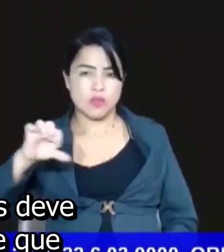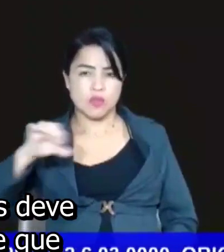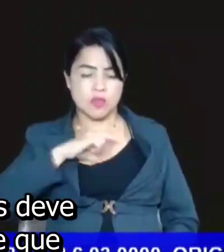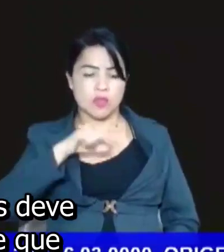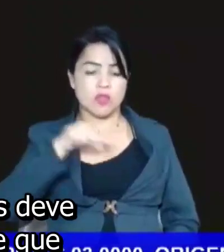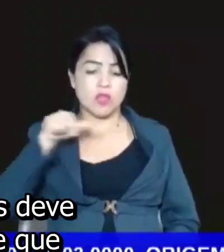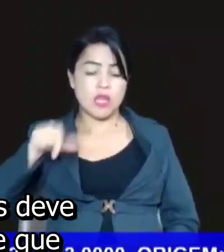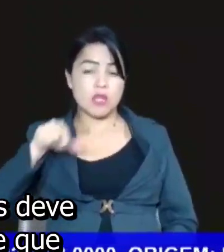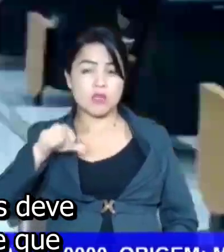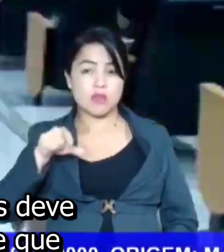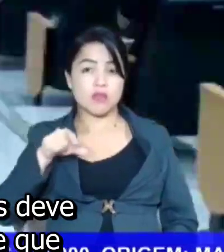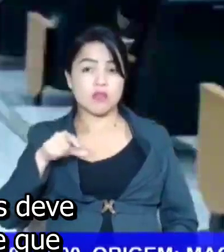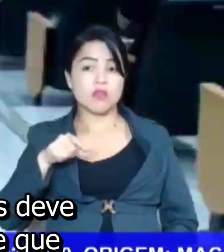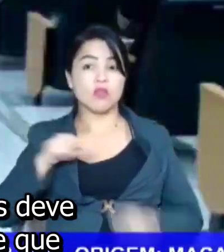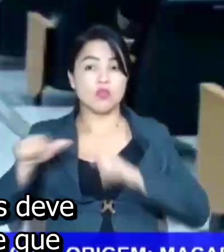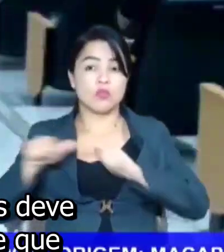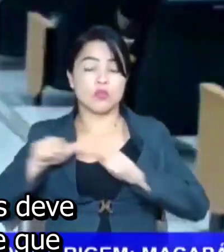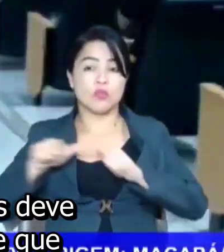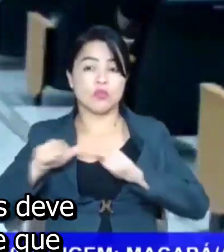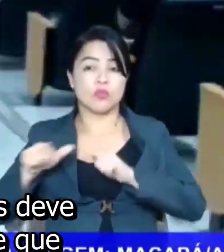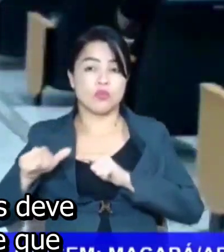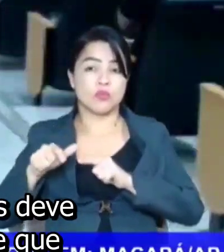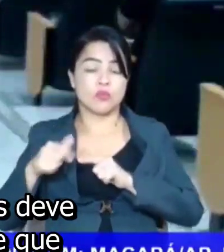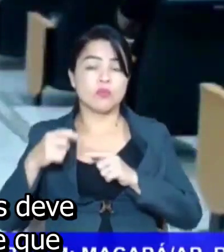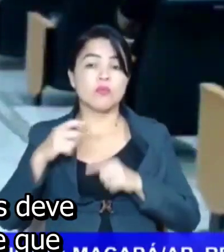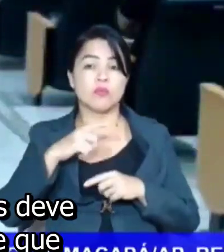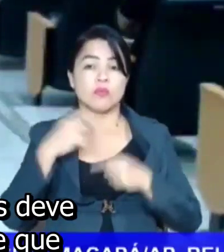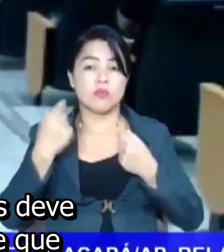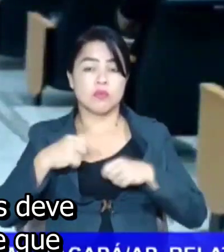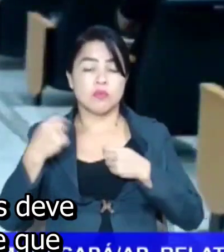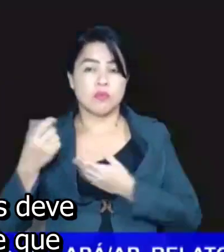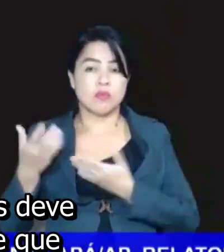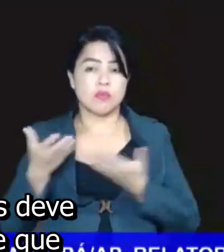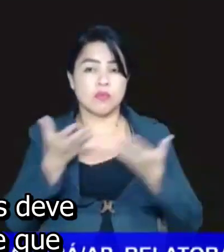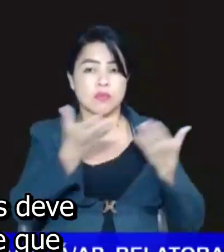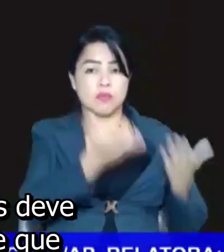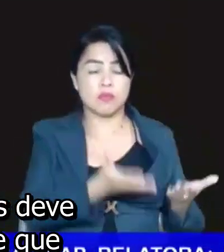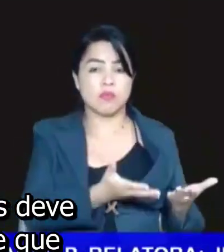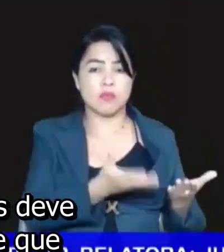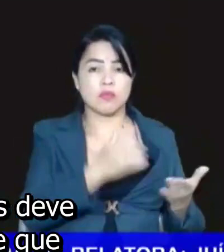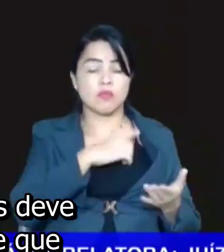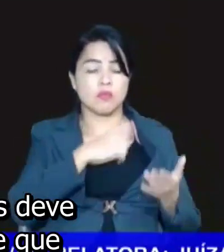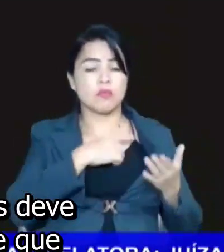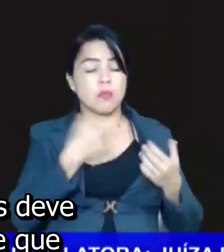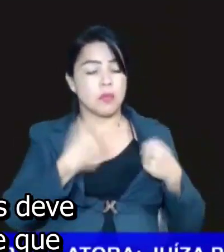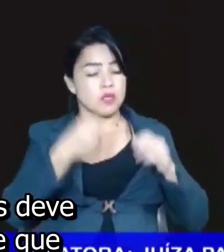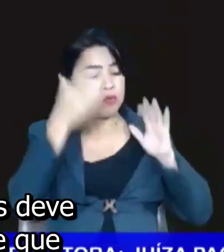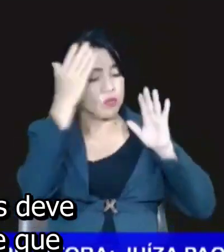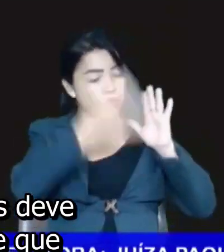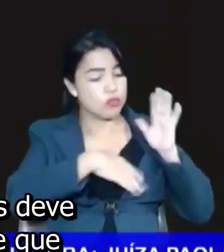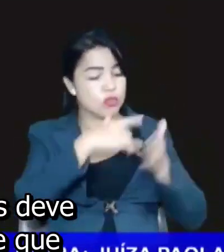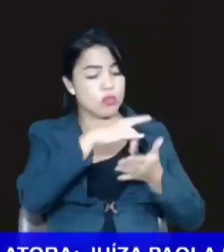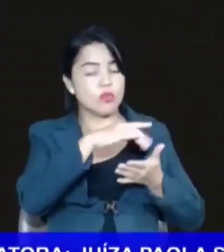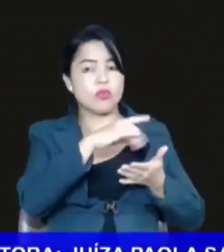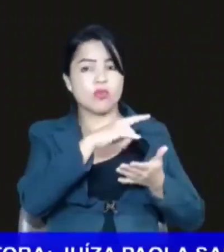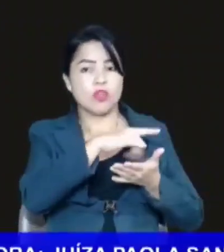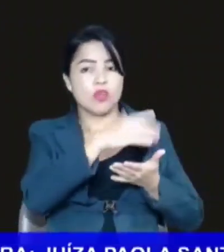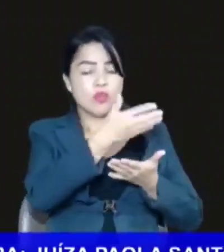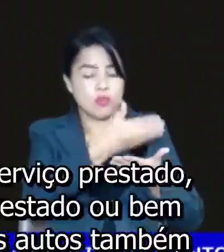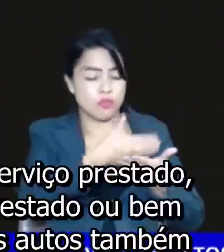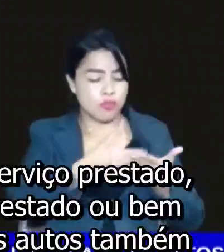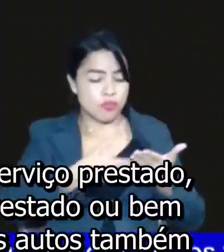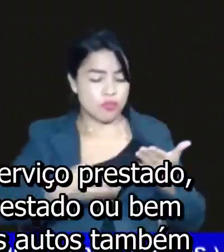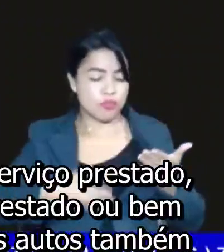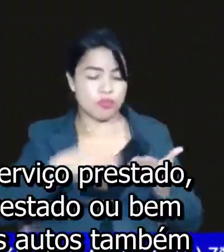prestador de serviços deve apresentar um comprovante fiscal idôneo e